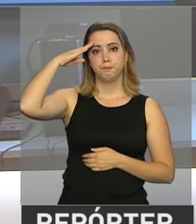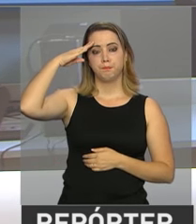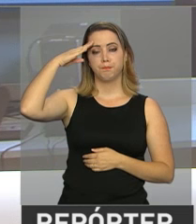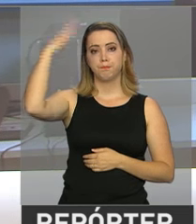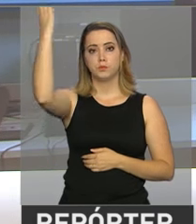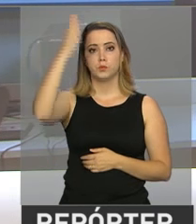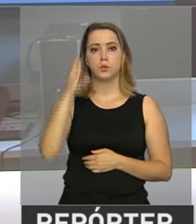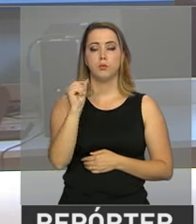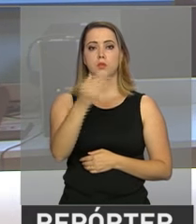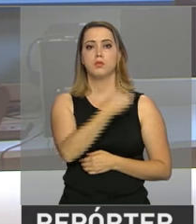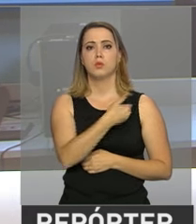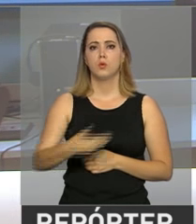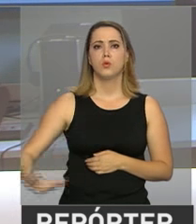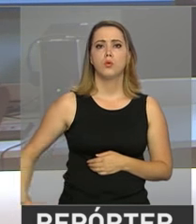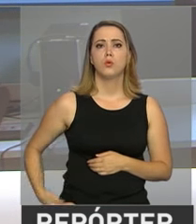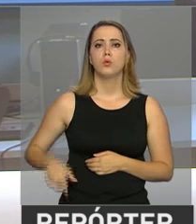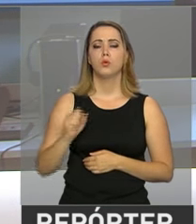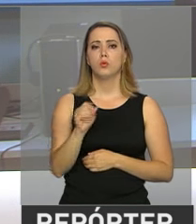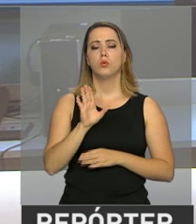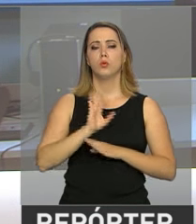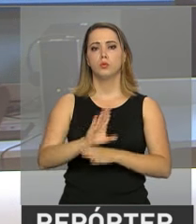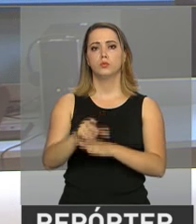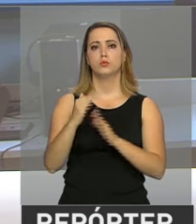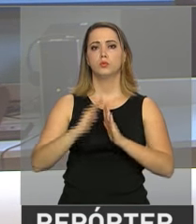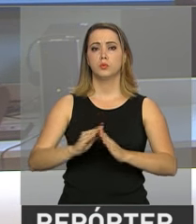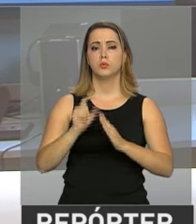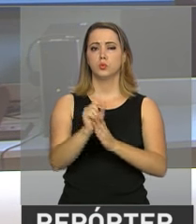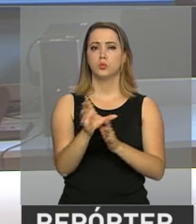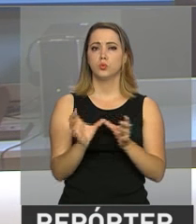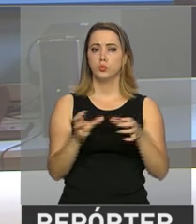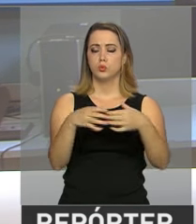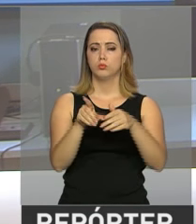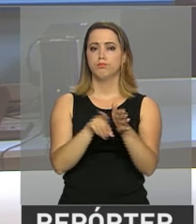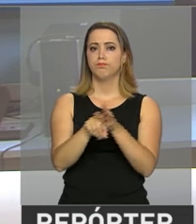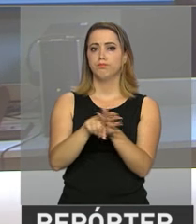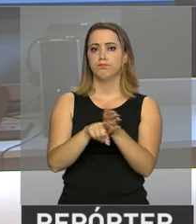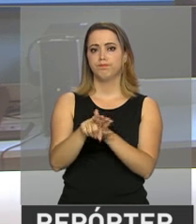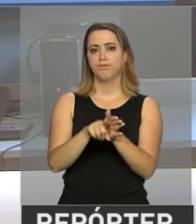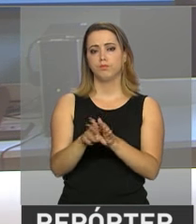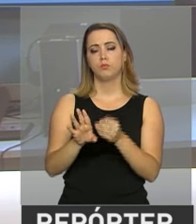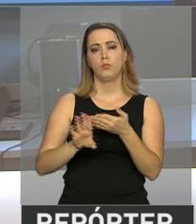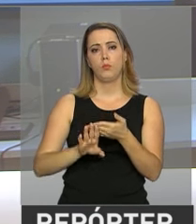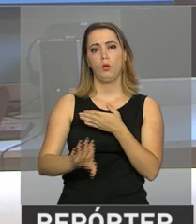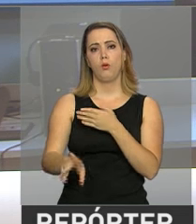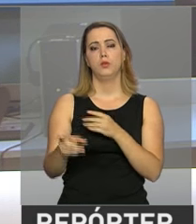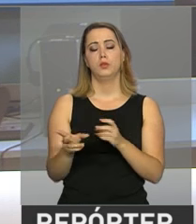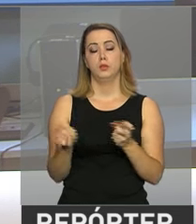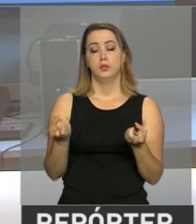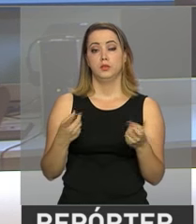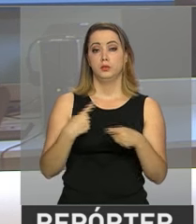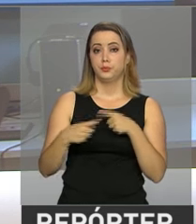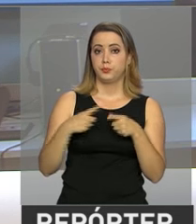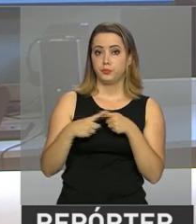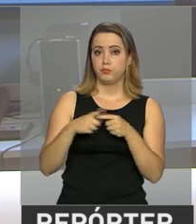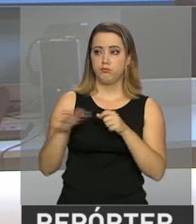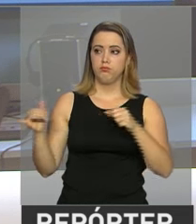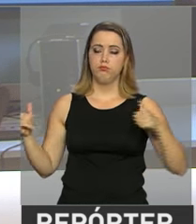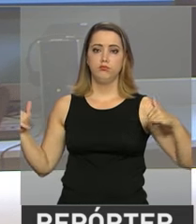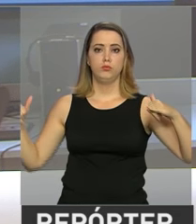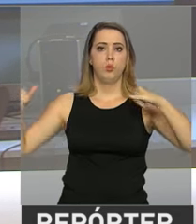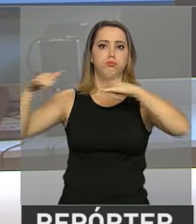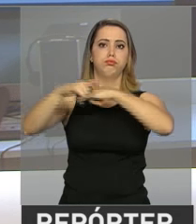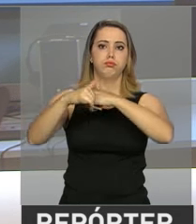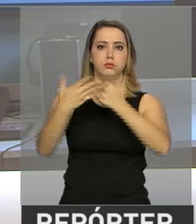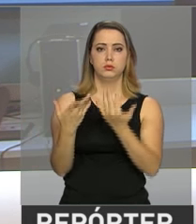o governo colombiano solicitou apoio do Centro de Investigação e Prevenção de Acidentes Aeronáuticos do Brasil, o CENIPA. Por isso,